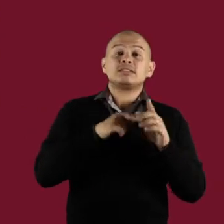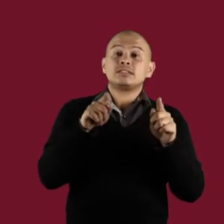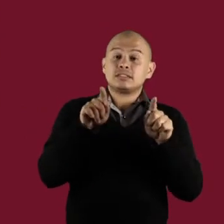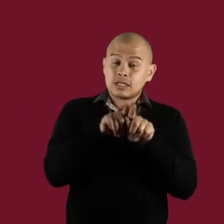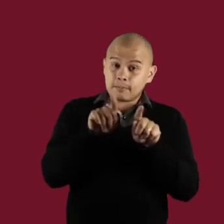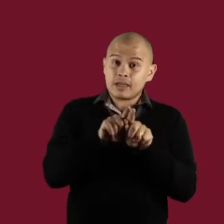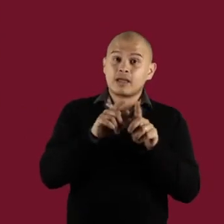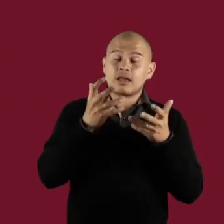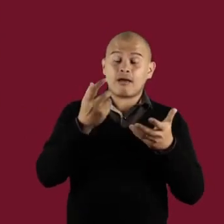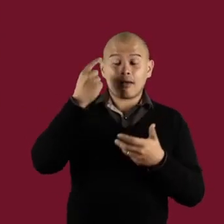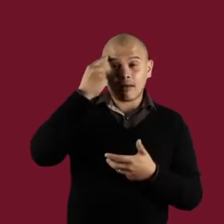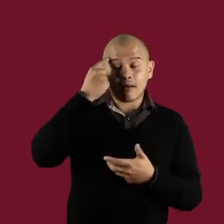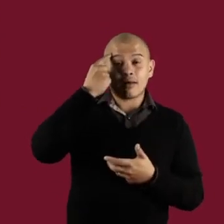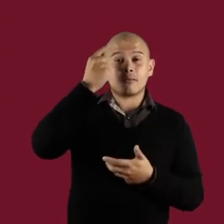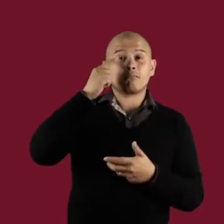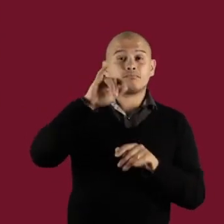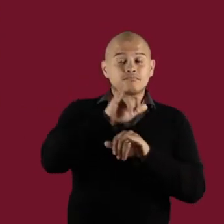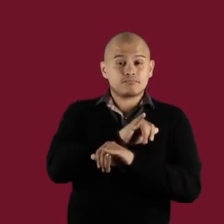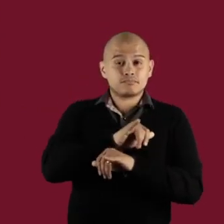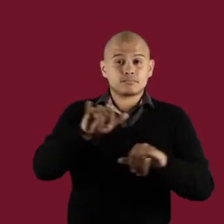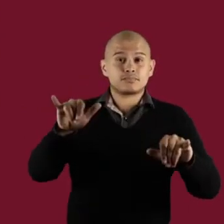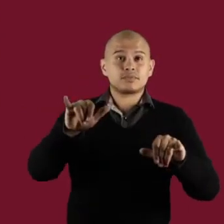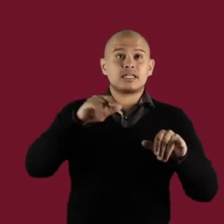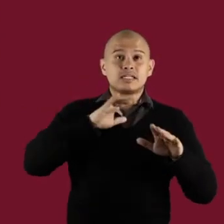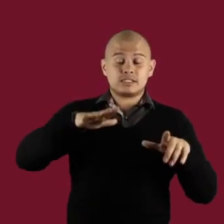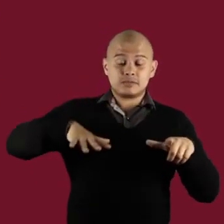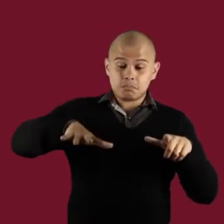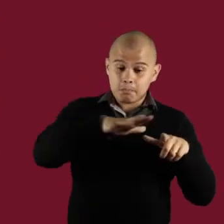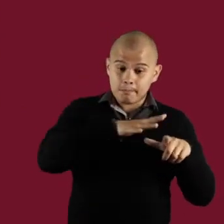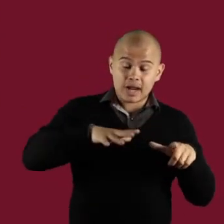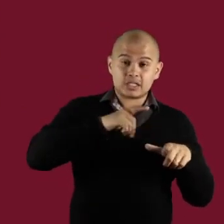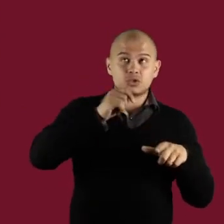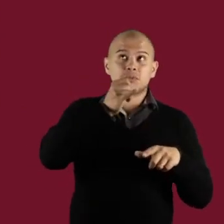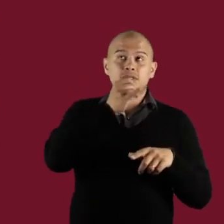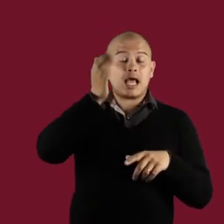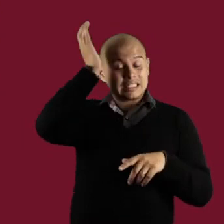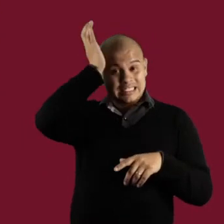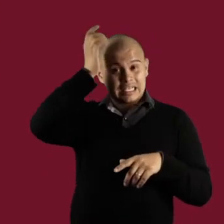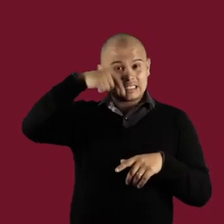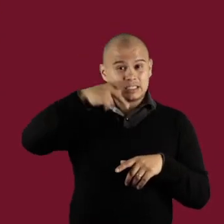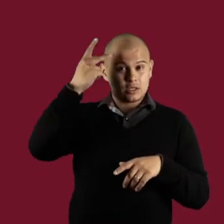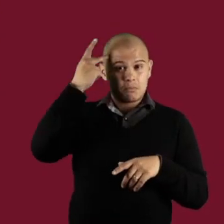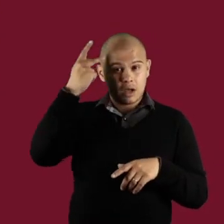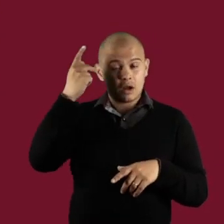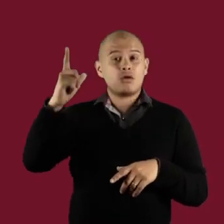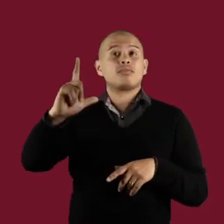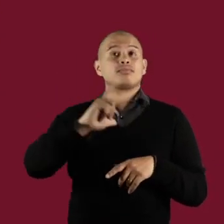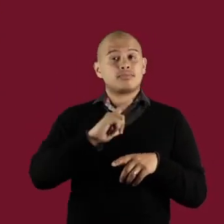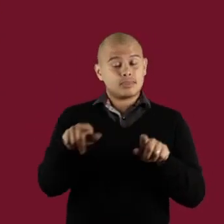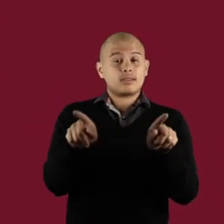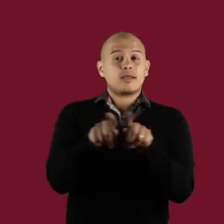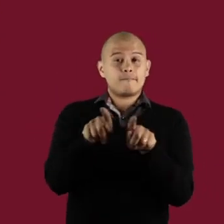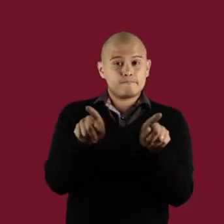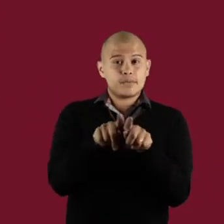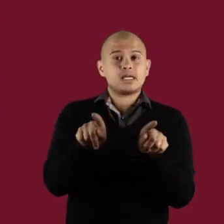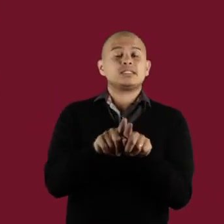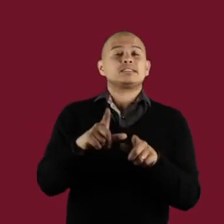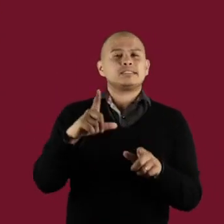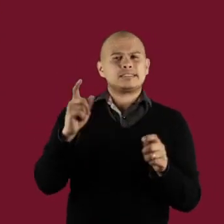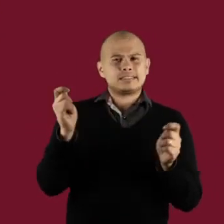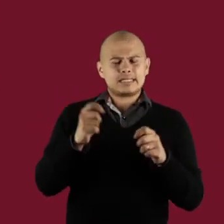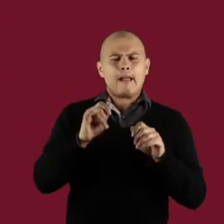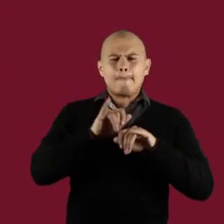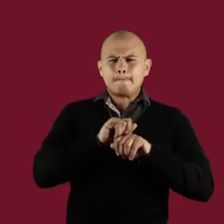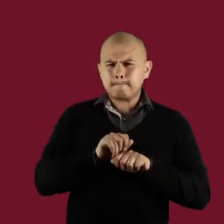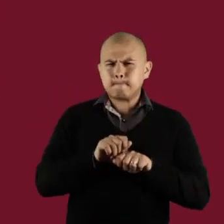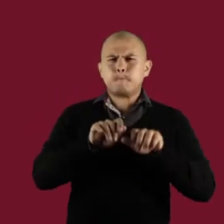aqui, o Centro de Pesquisa e Formação e o SESC São Paulo como um todo, também são uma plataforma muito potente de difusão